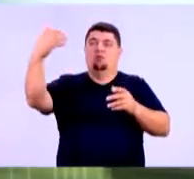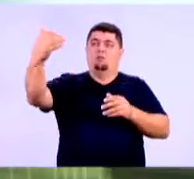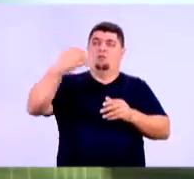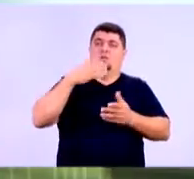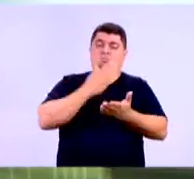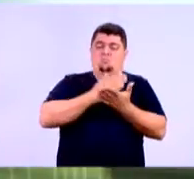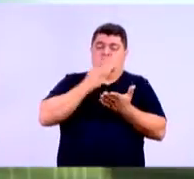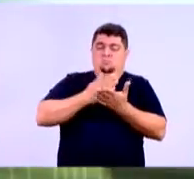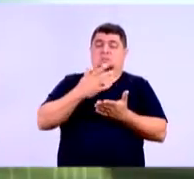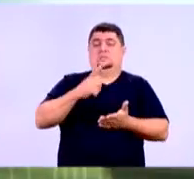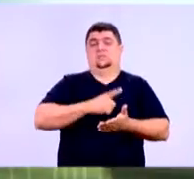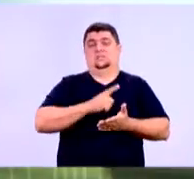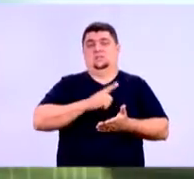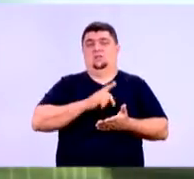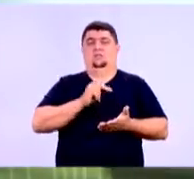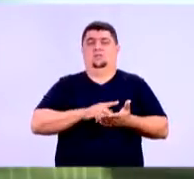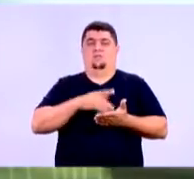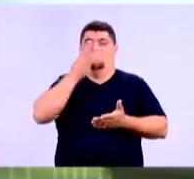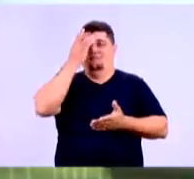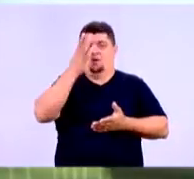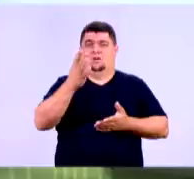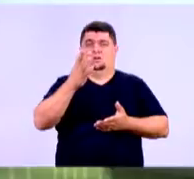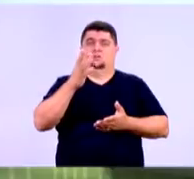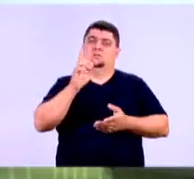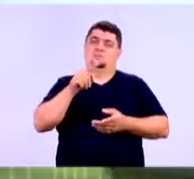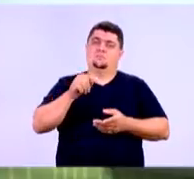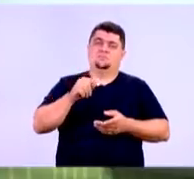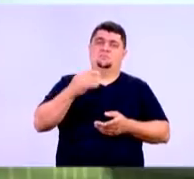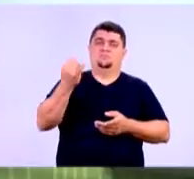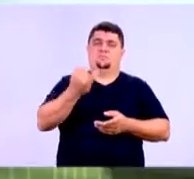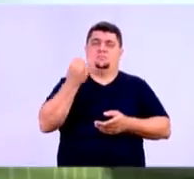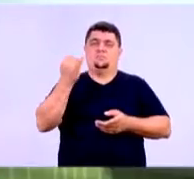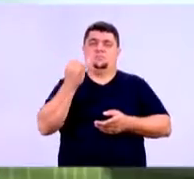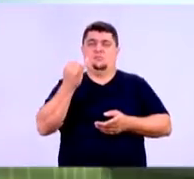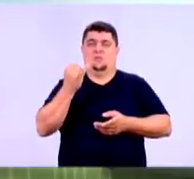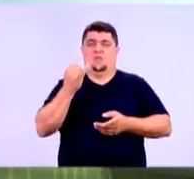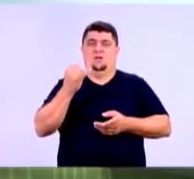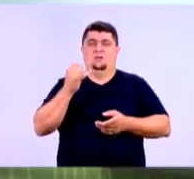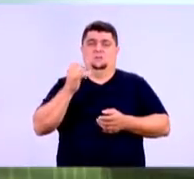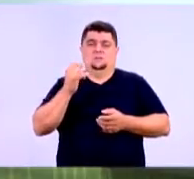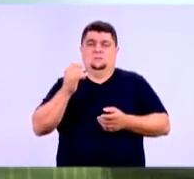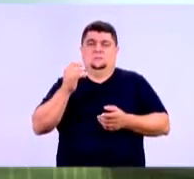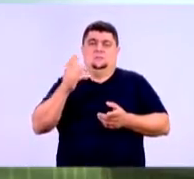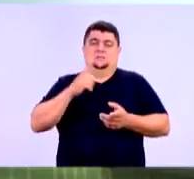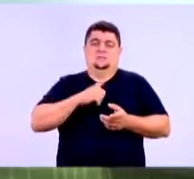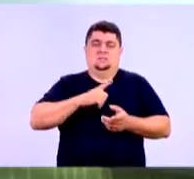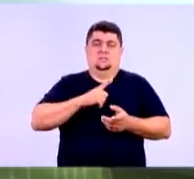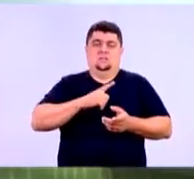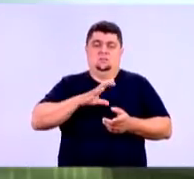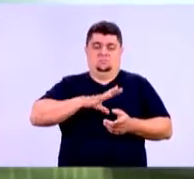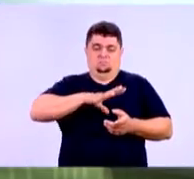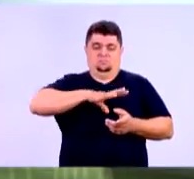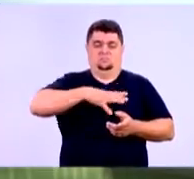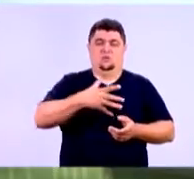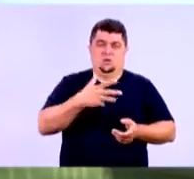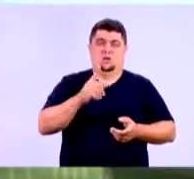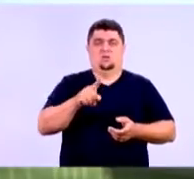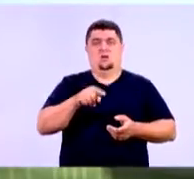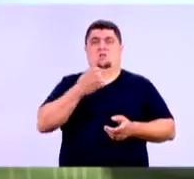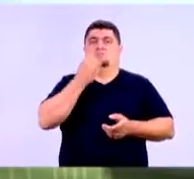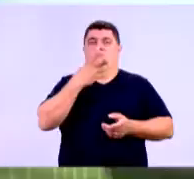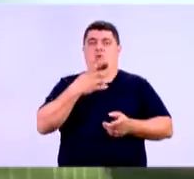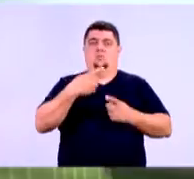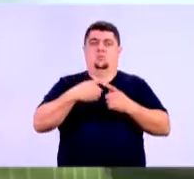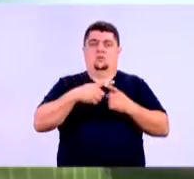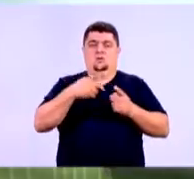e alavancar suas vendas. Por isso que se arriscar com a oferta de crédito é vantajoso para conseguir mais